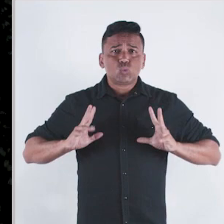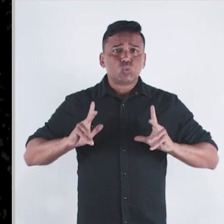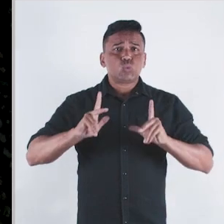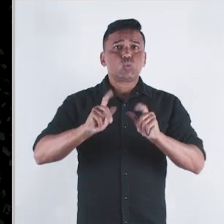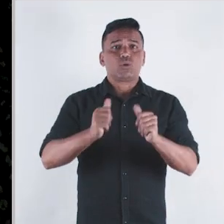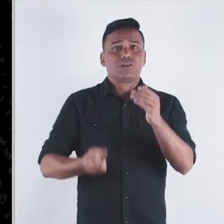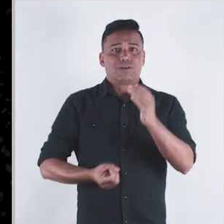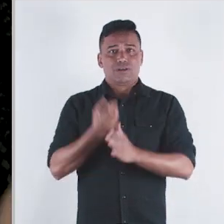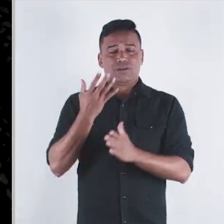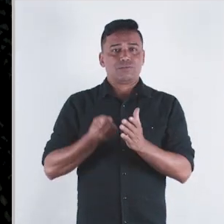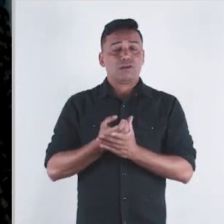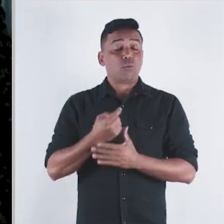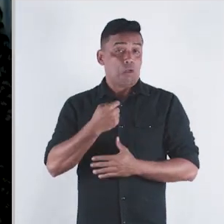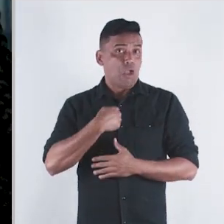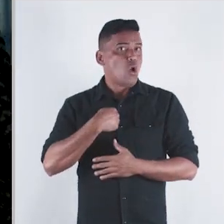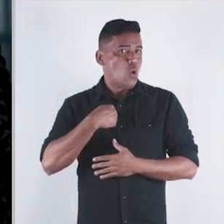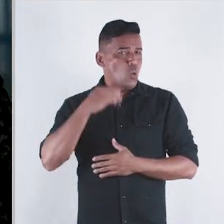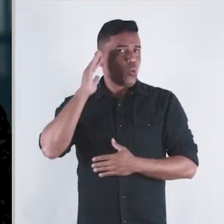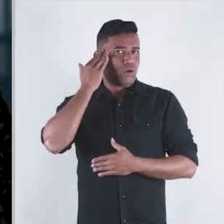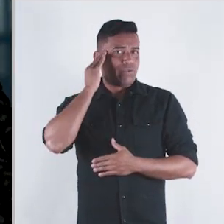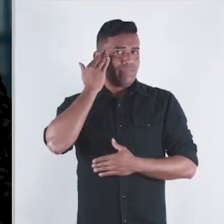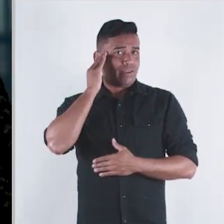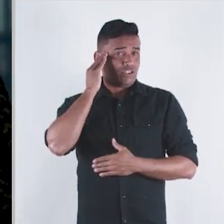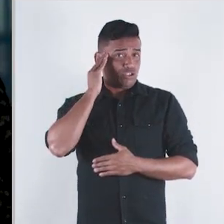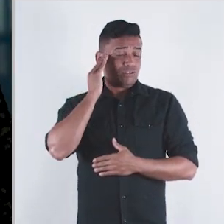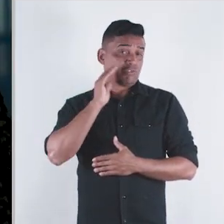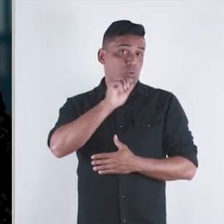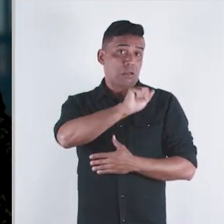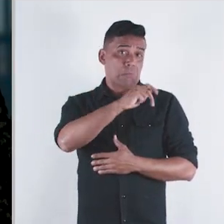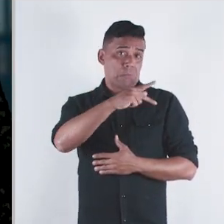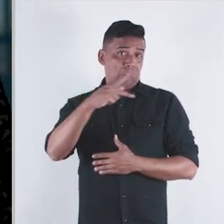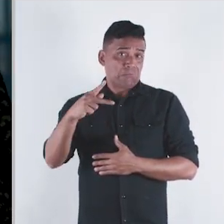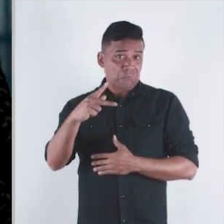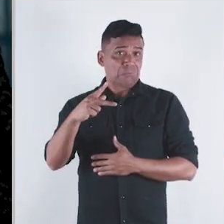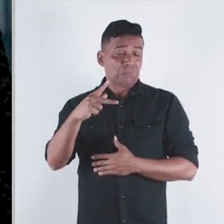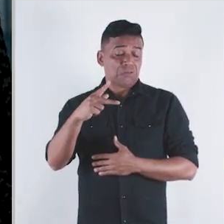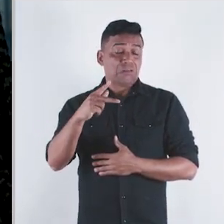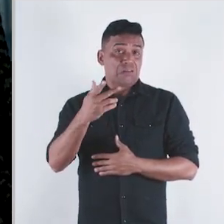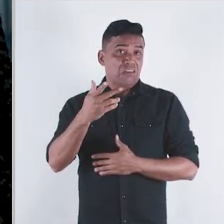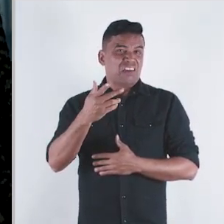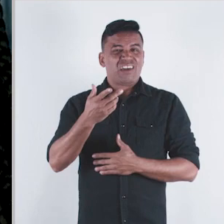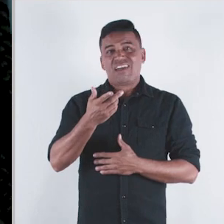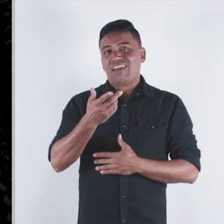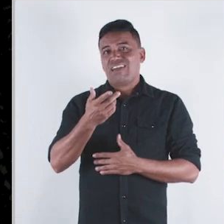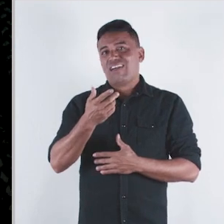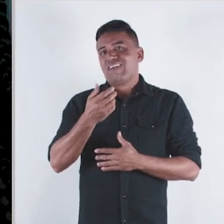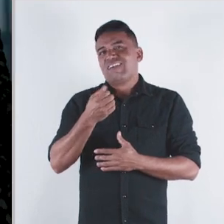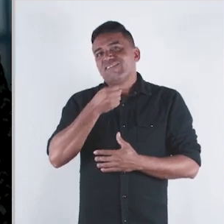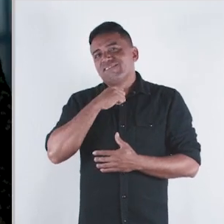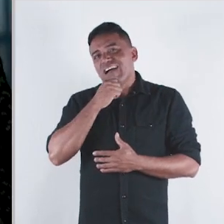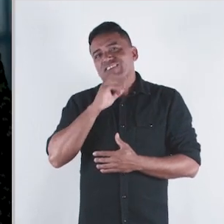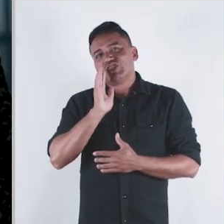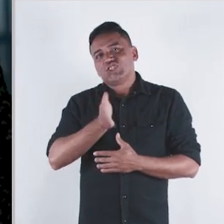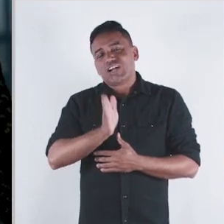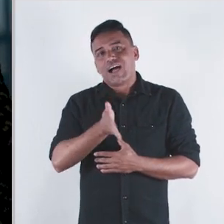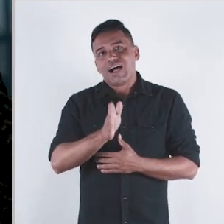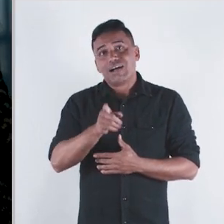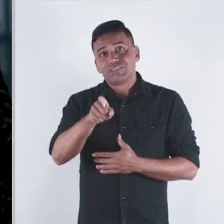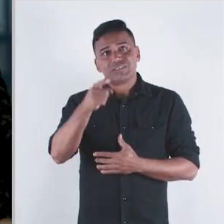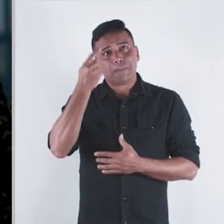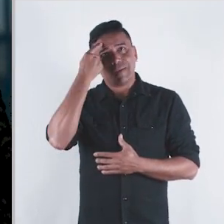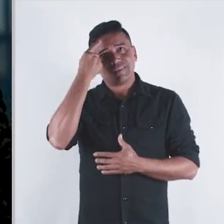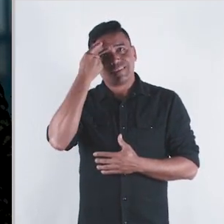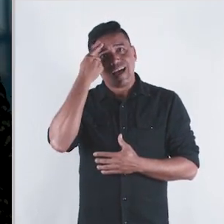que eu entendi, o fato do software ser algo obsoleto fez com que vocês pensassem também numa